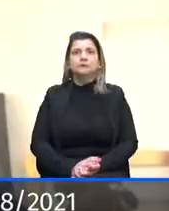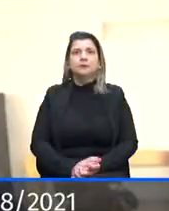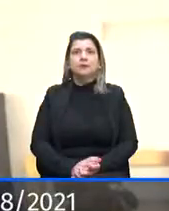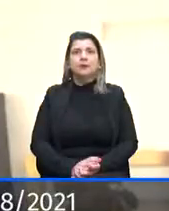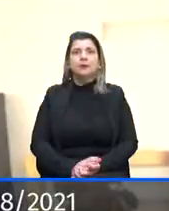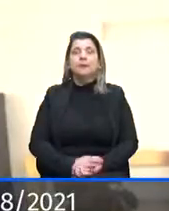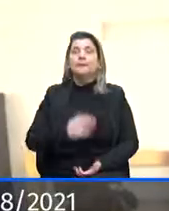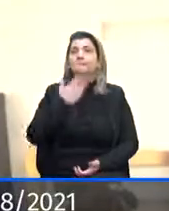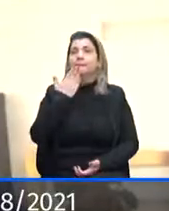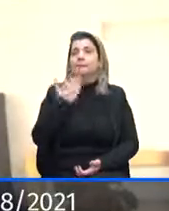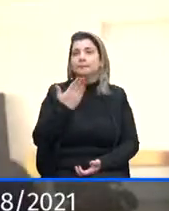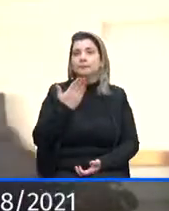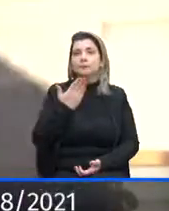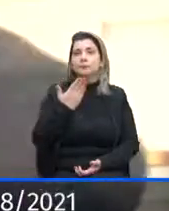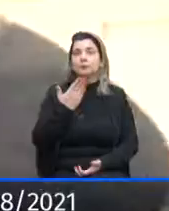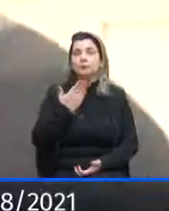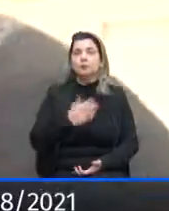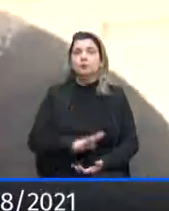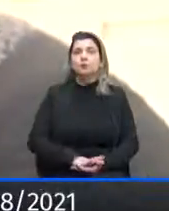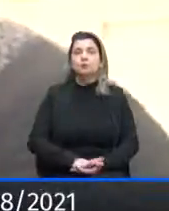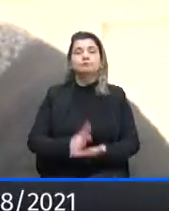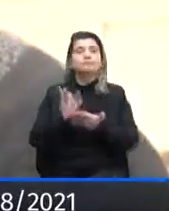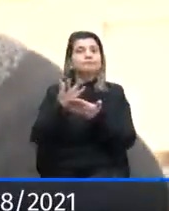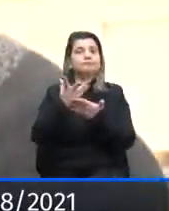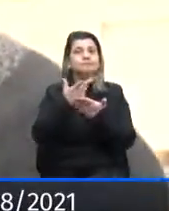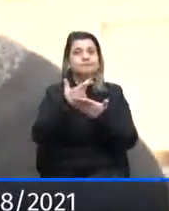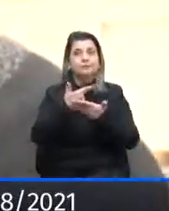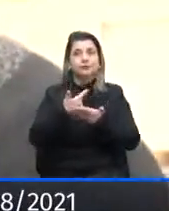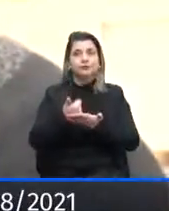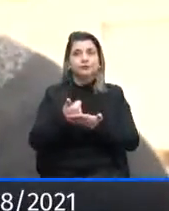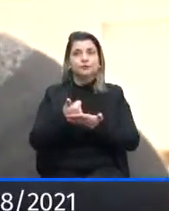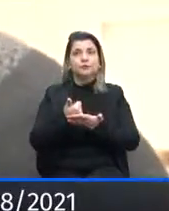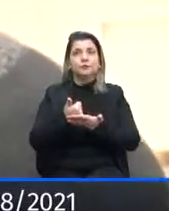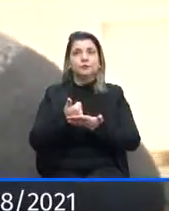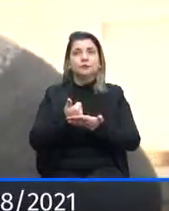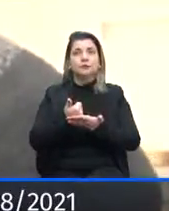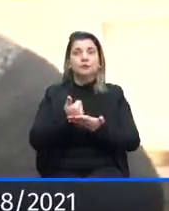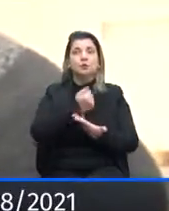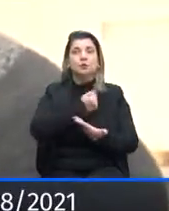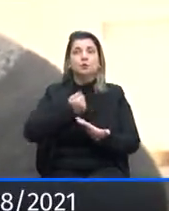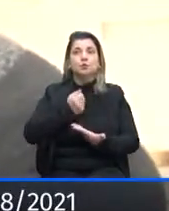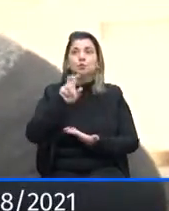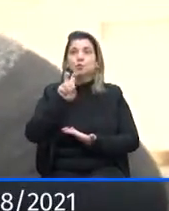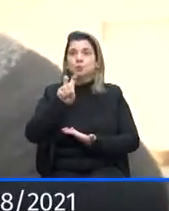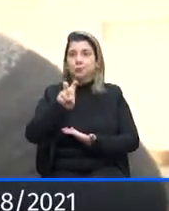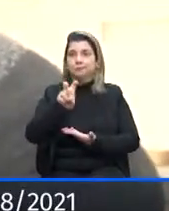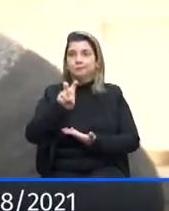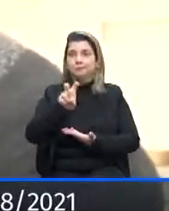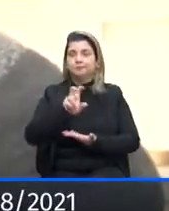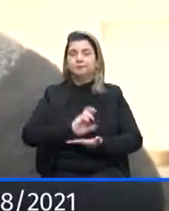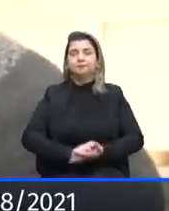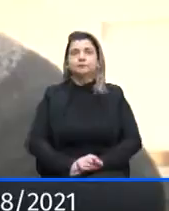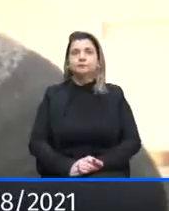vendo? Requerimentos diversos. Item número 5.